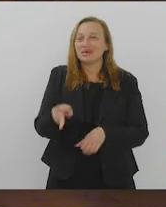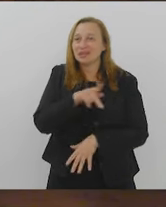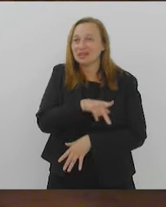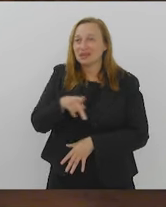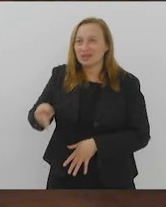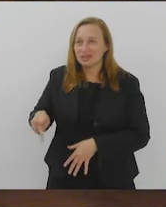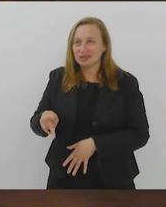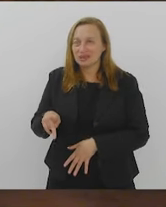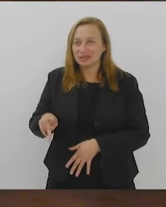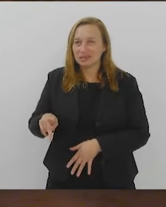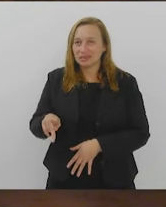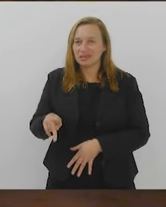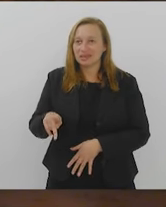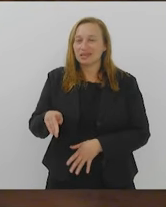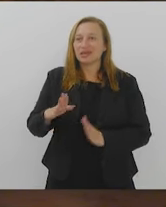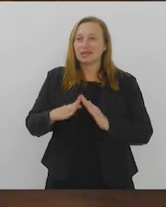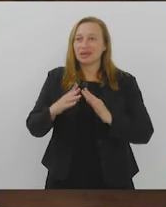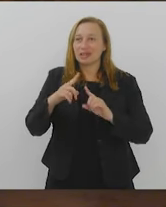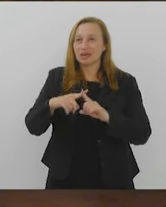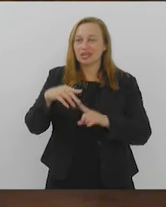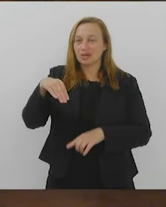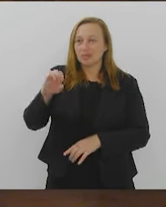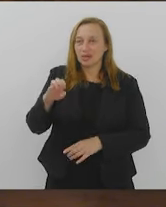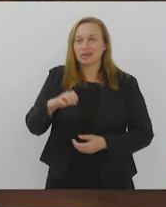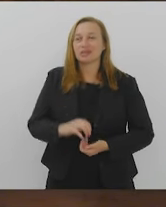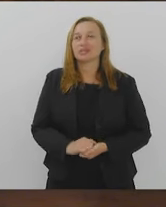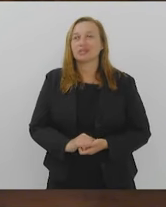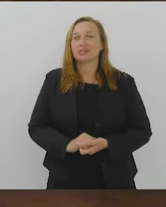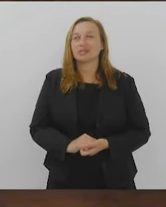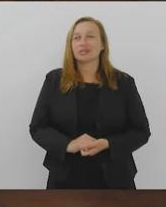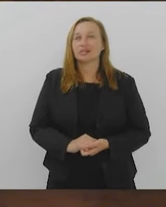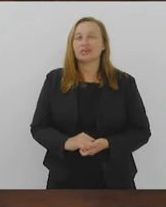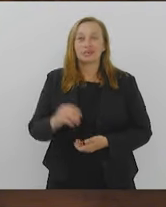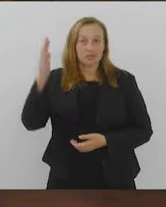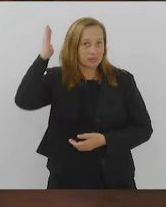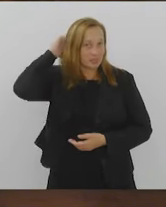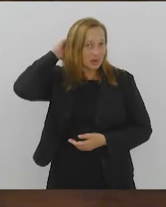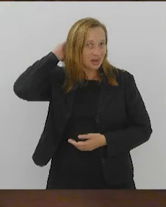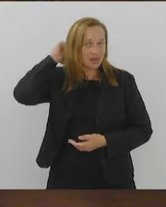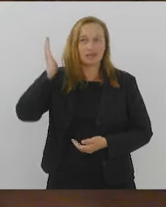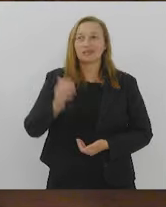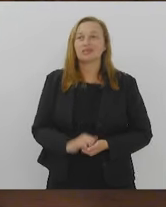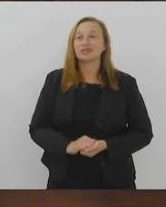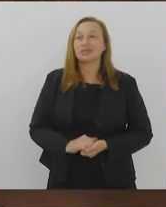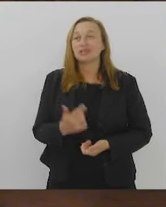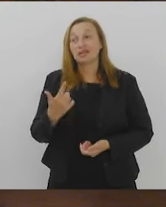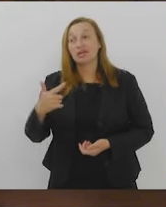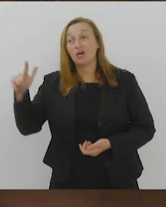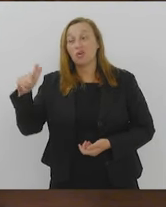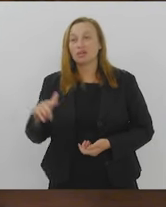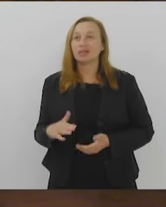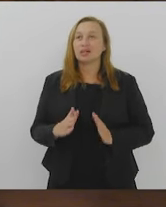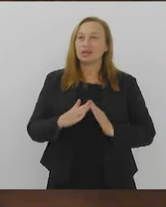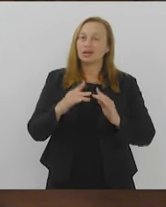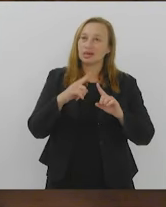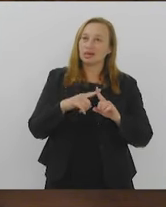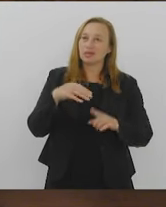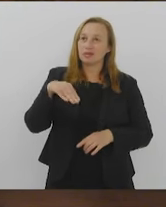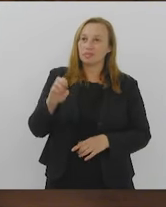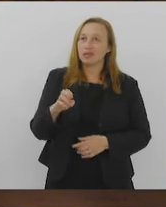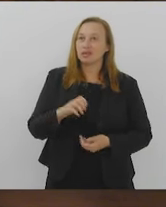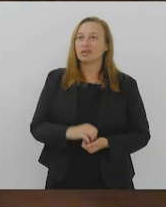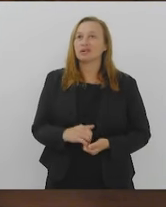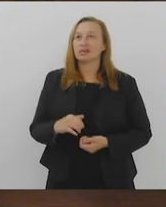existe outra Igreja Mãe. A Igreja Mãe é Belém do Pará e a outra Igreja Mãe é aqui em